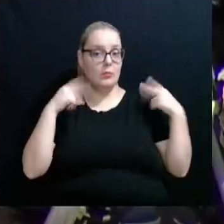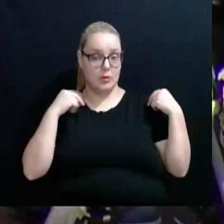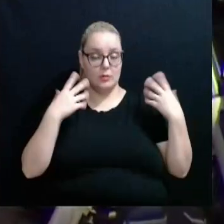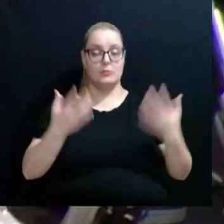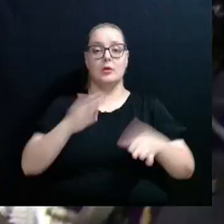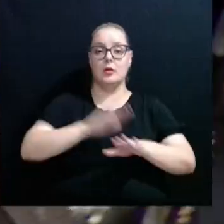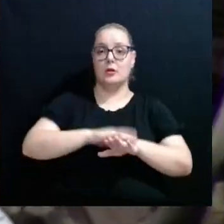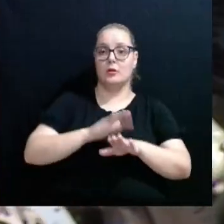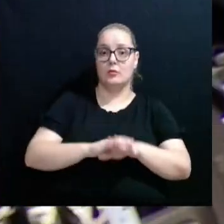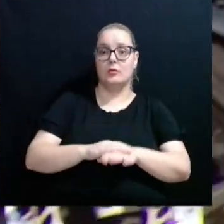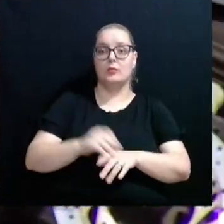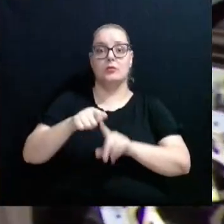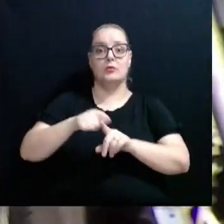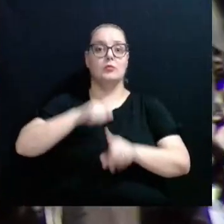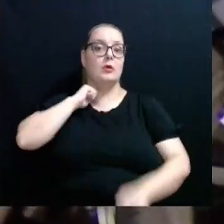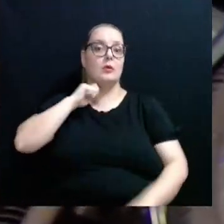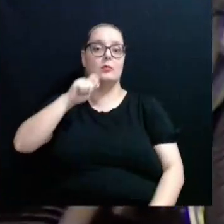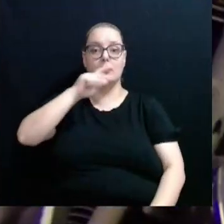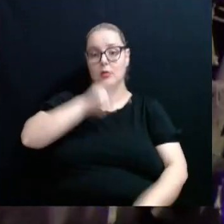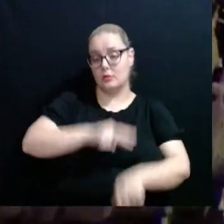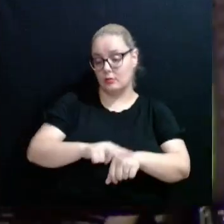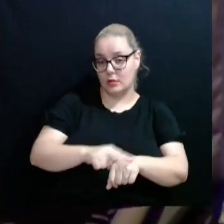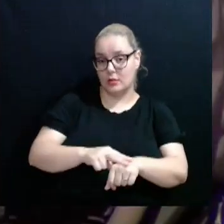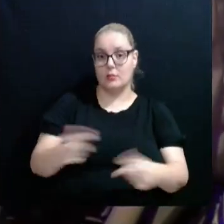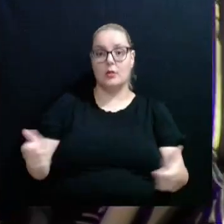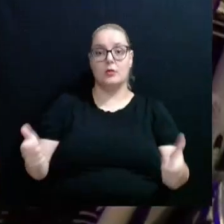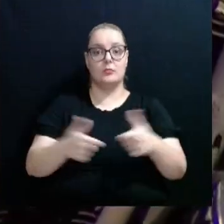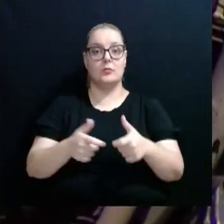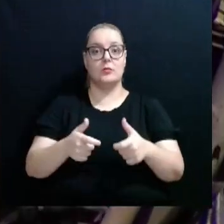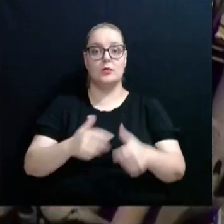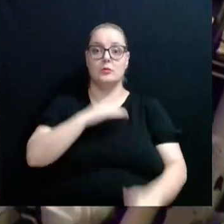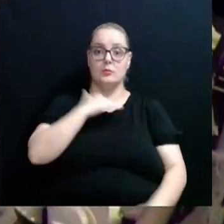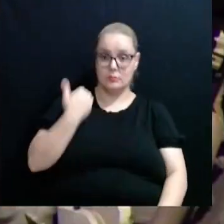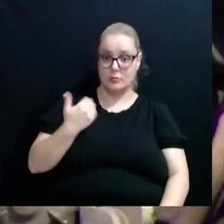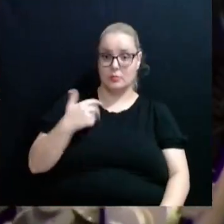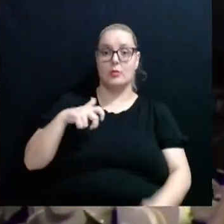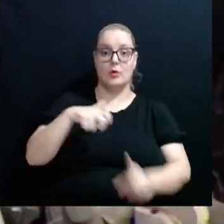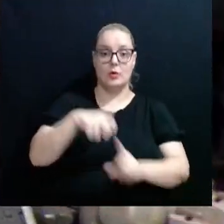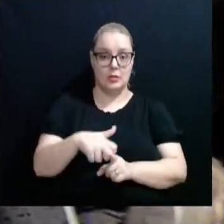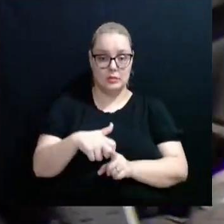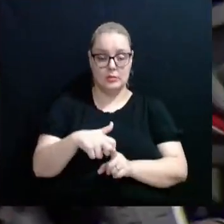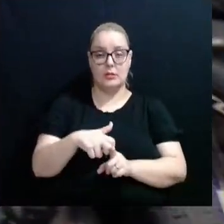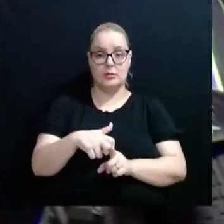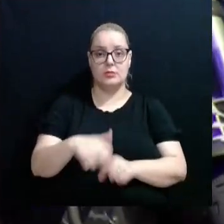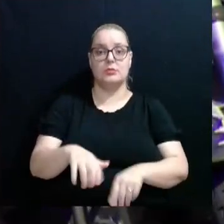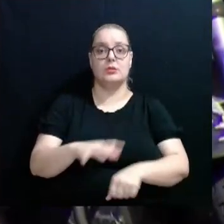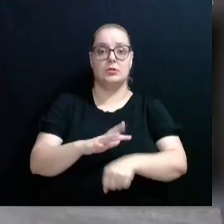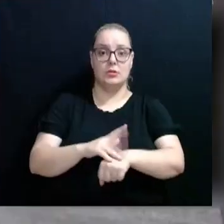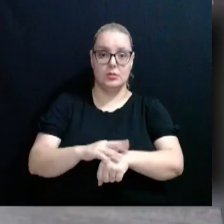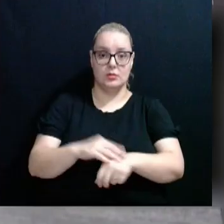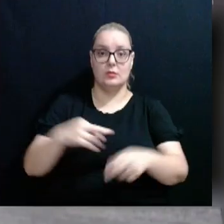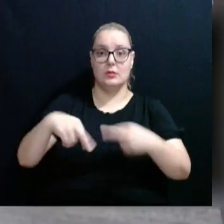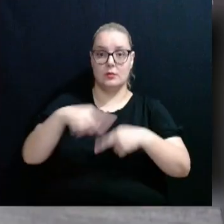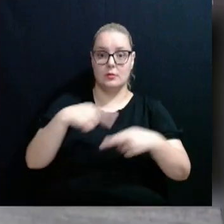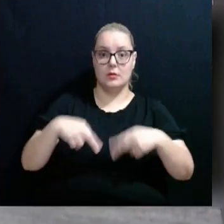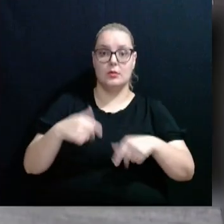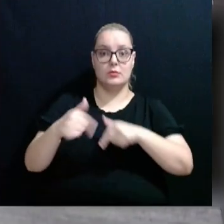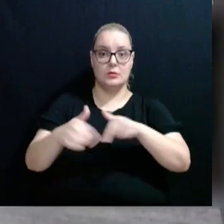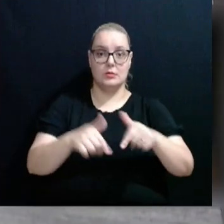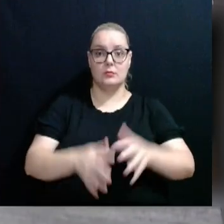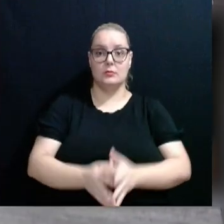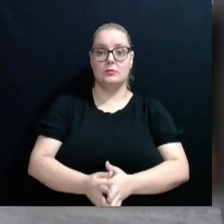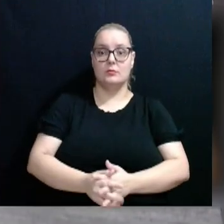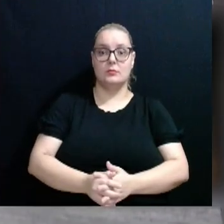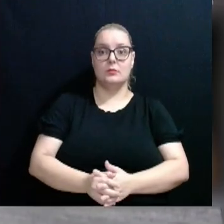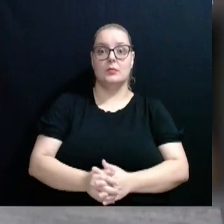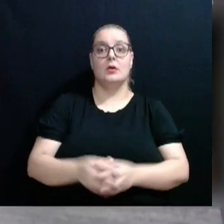Verde voltadas à redução de mortes por acidentes e doenças relacionadas ao trabalho. A moção vai nesse